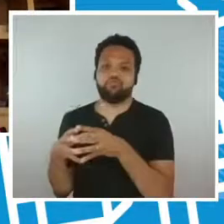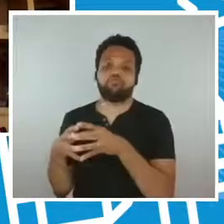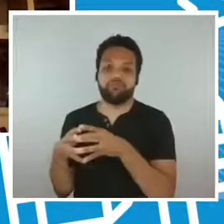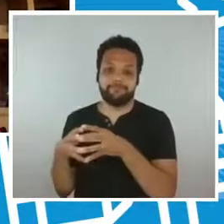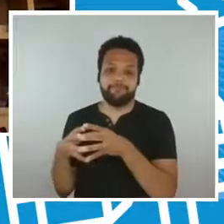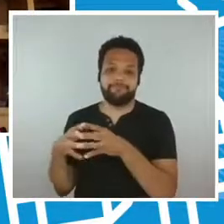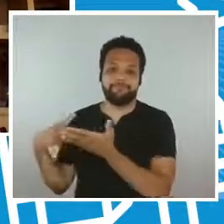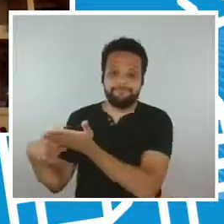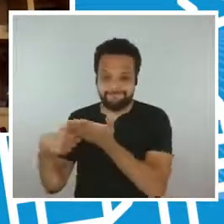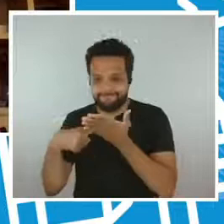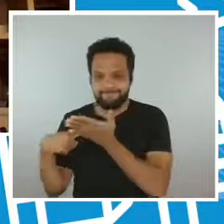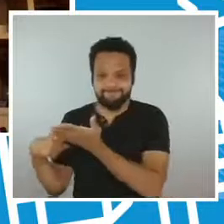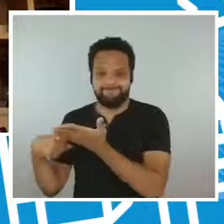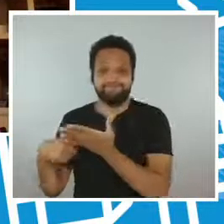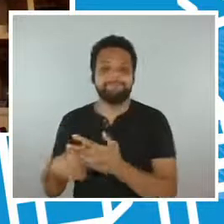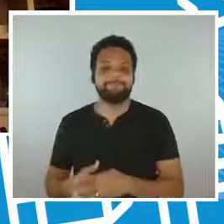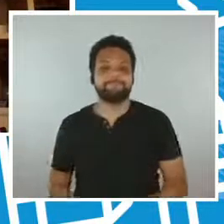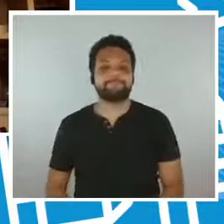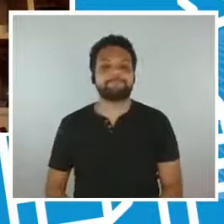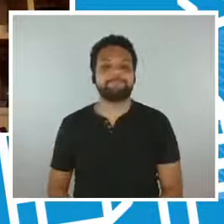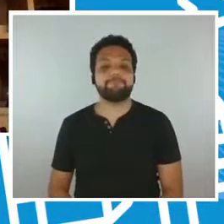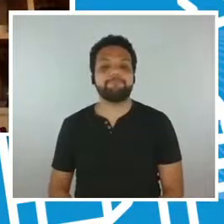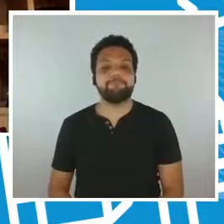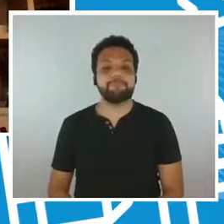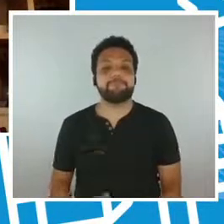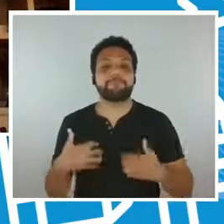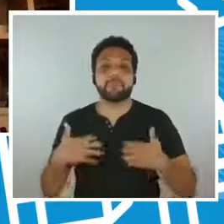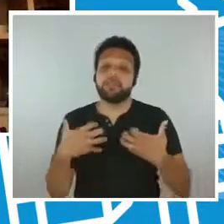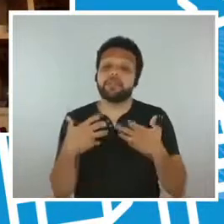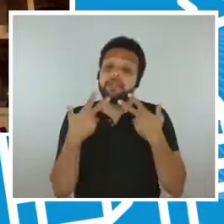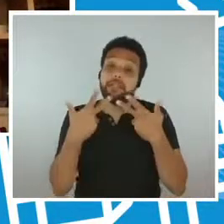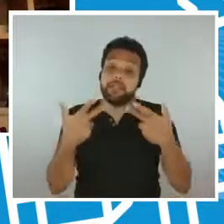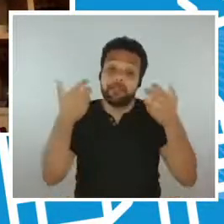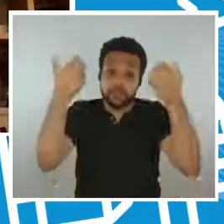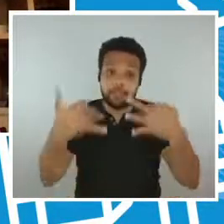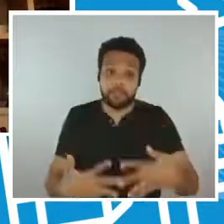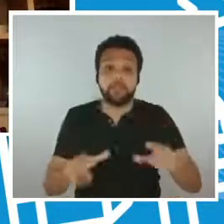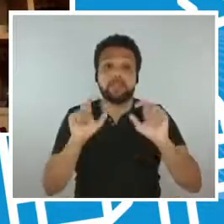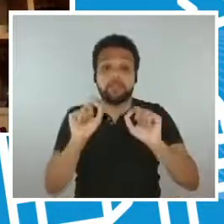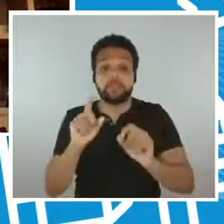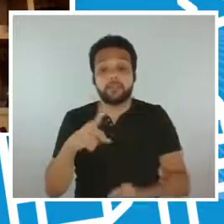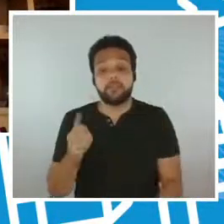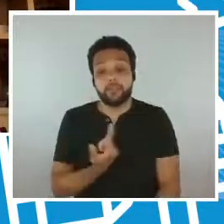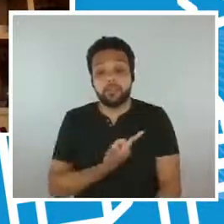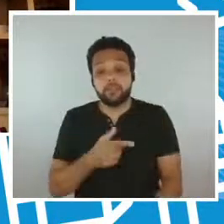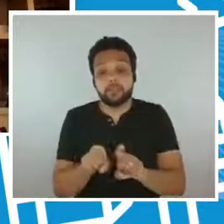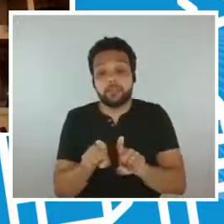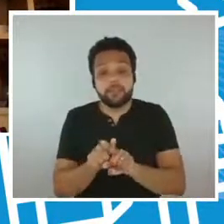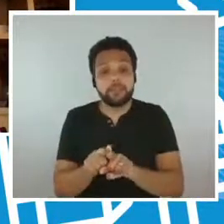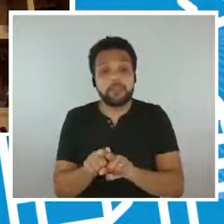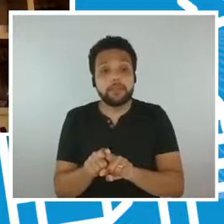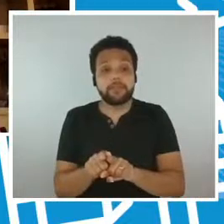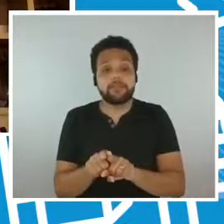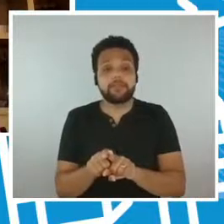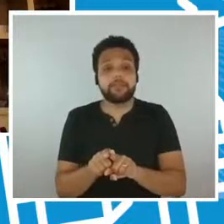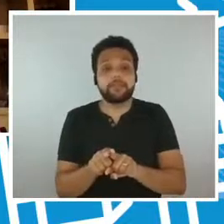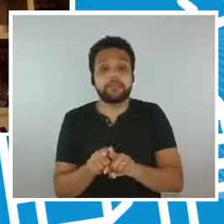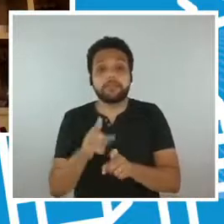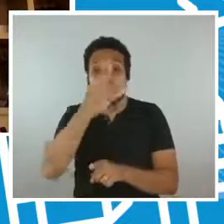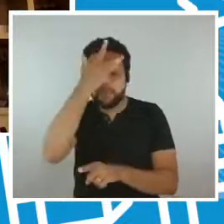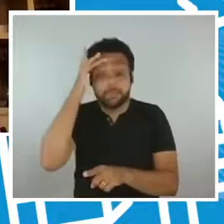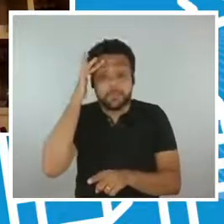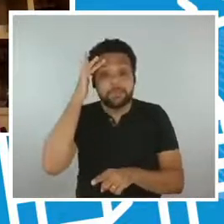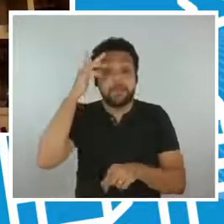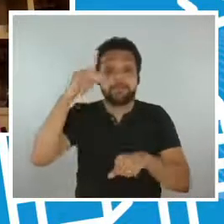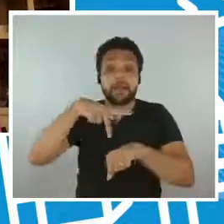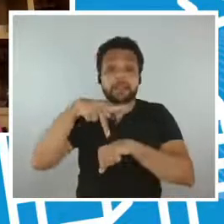Eu queria dizer que é o seguinte, que a gente tem também, certo? Gente do Maranhão,